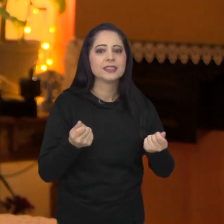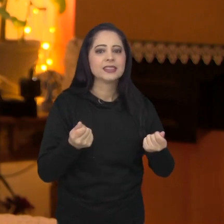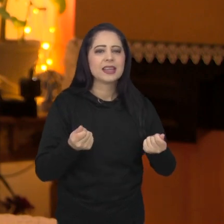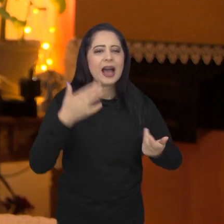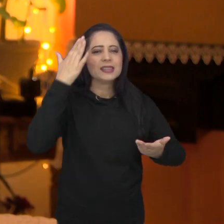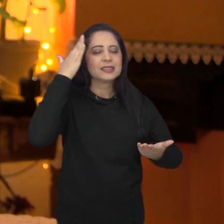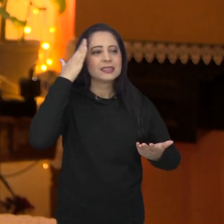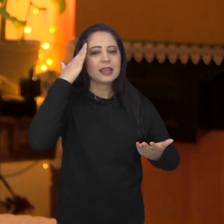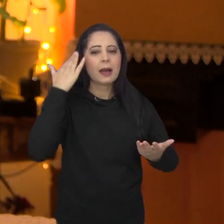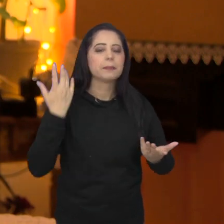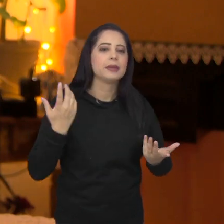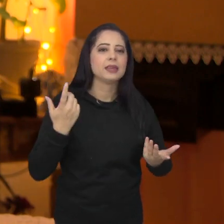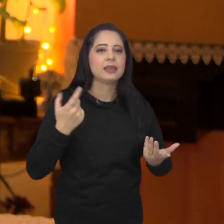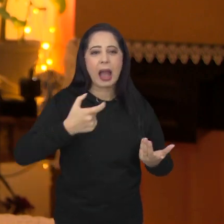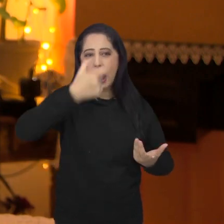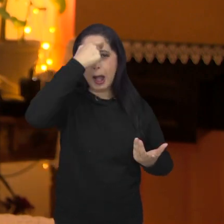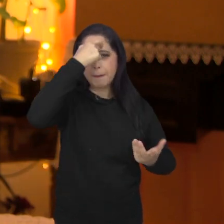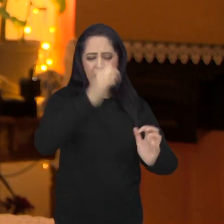quando a gente mesmo fica